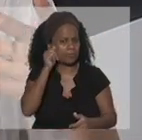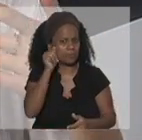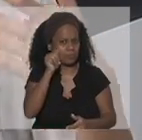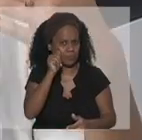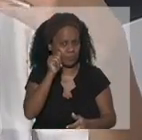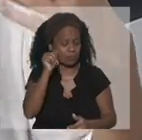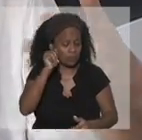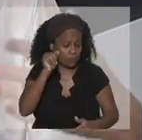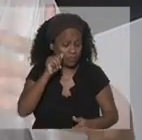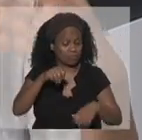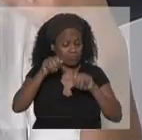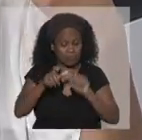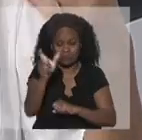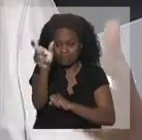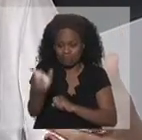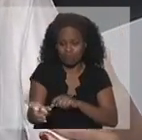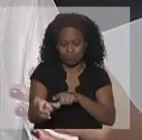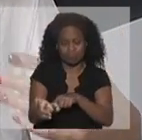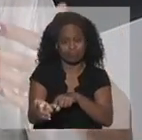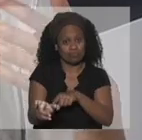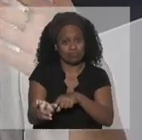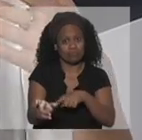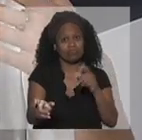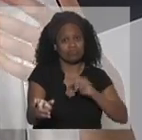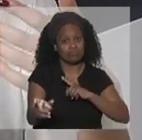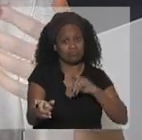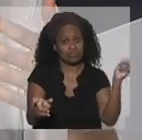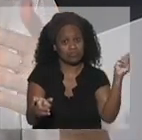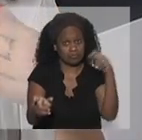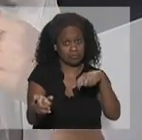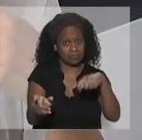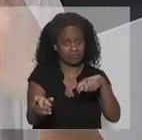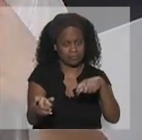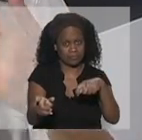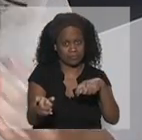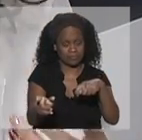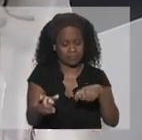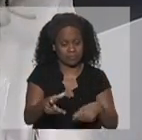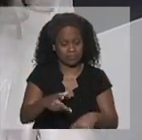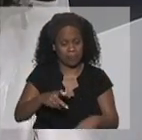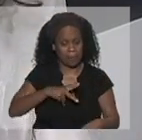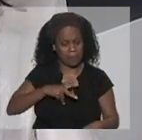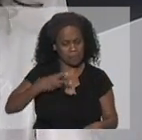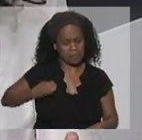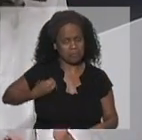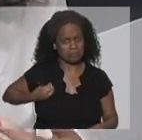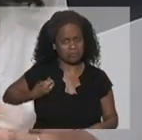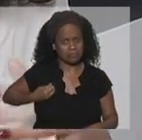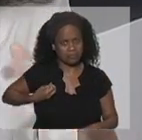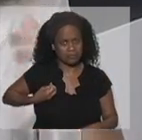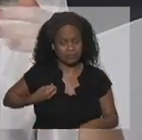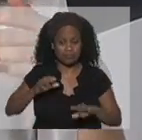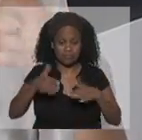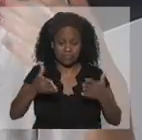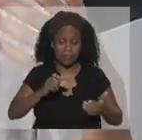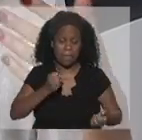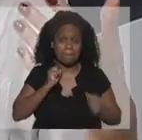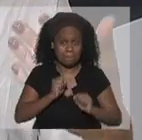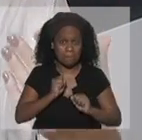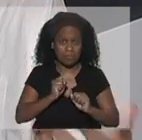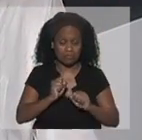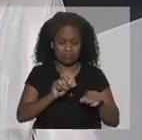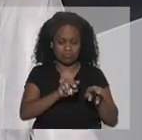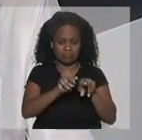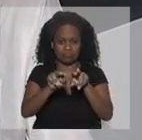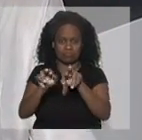de que elas são também sujeitos, elas são donas das suas próprias vidas e podem